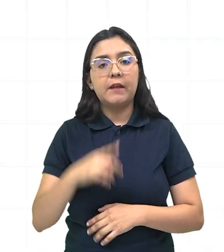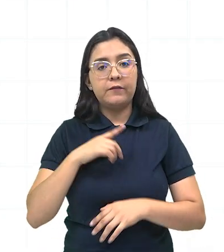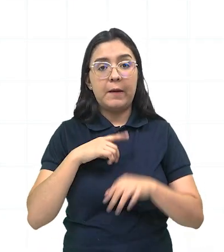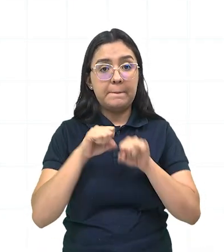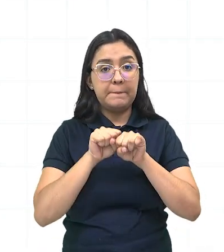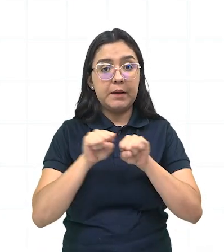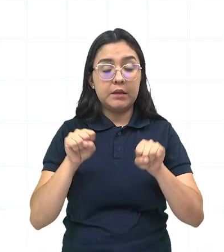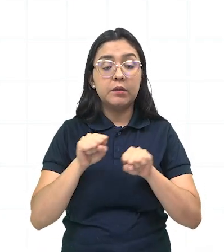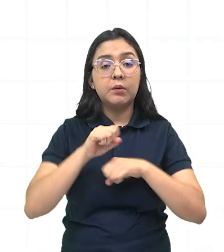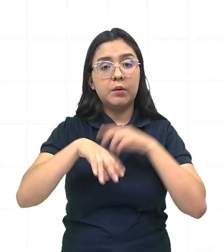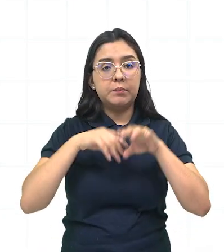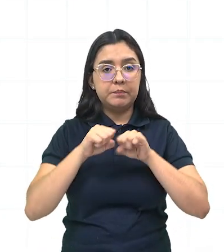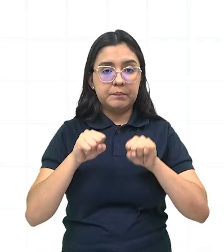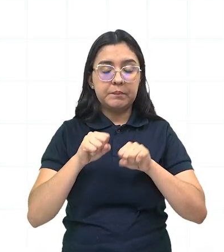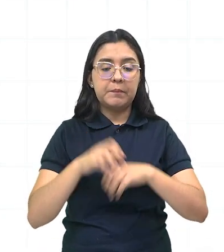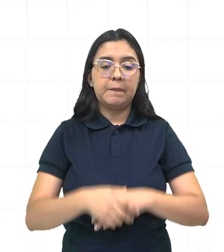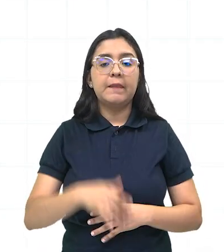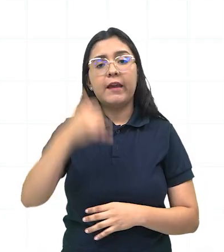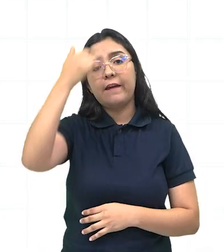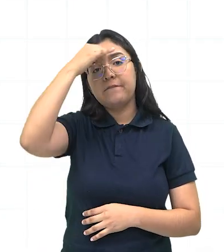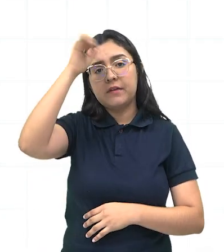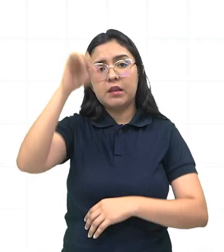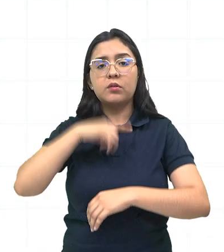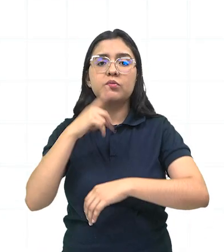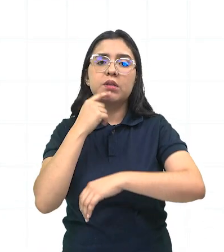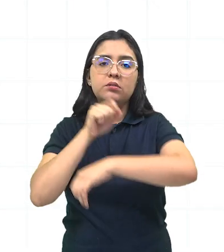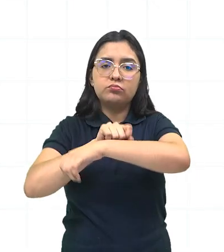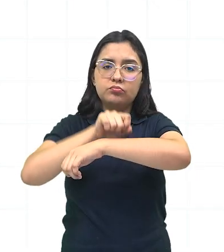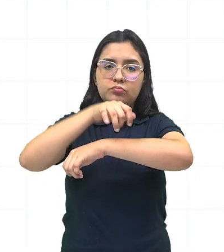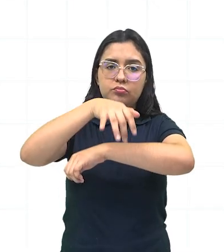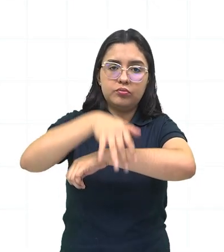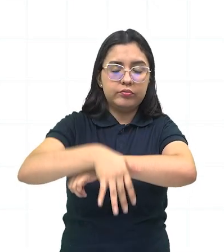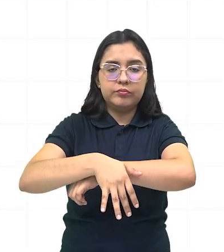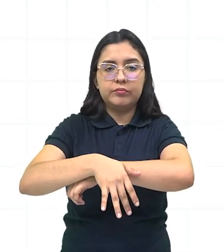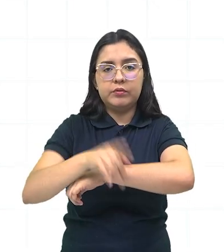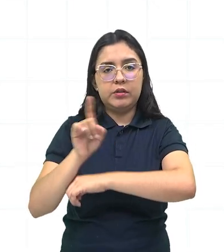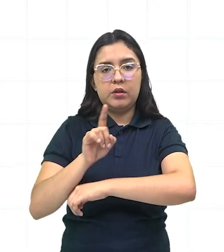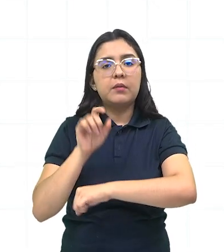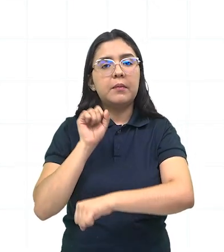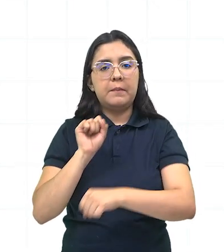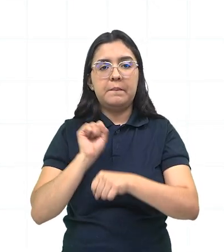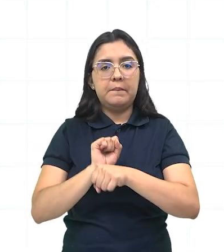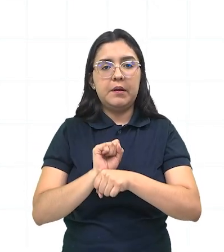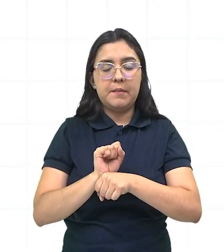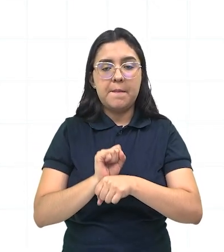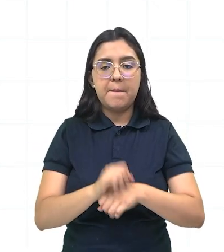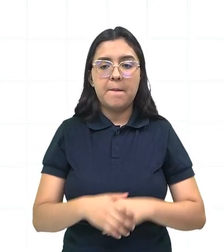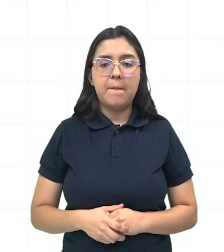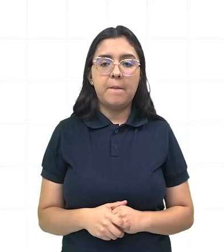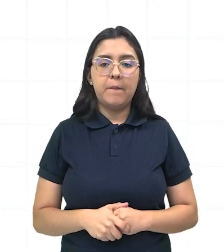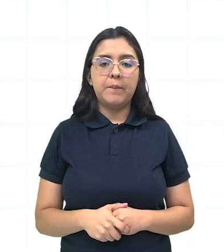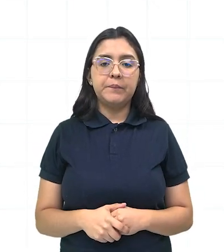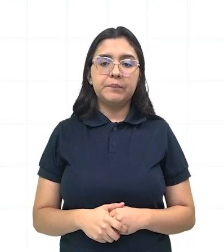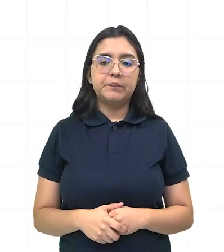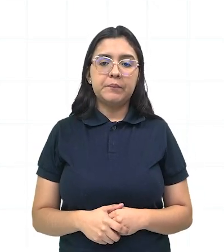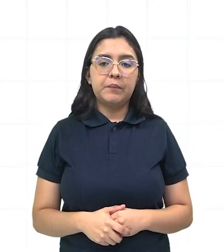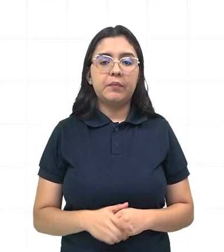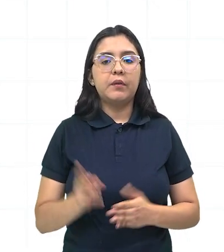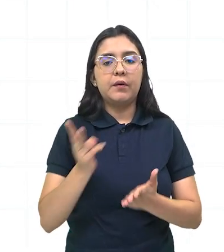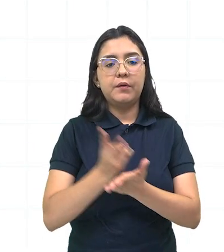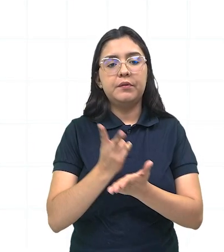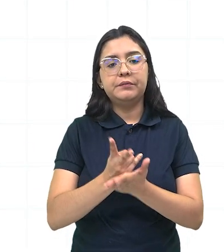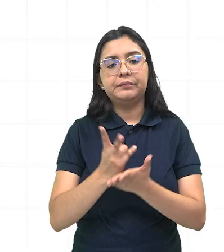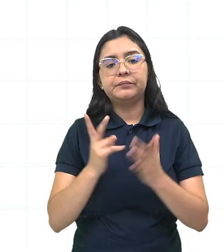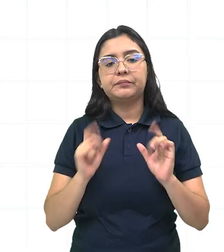vez mais. O objetivo é realmente evitar que o sangue continue passando além daquela região, né, e